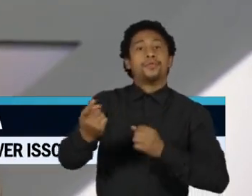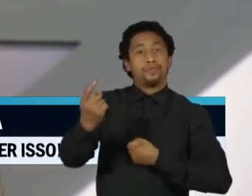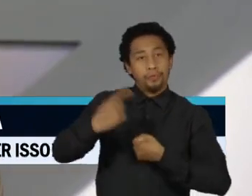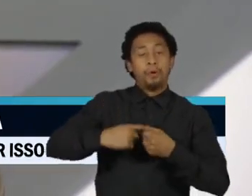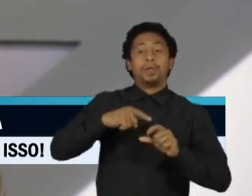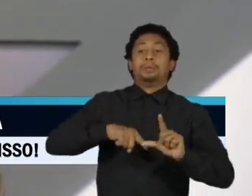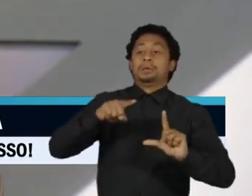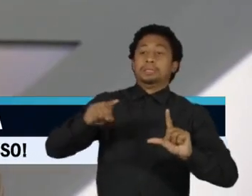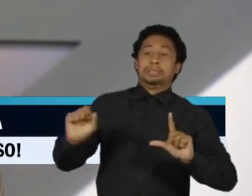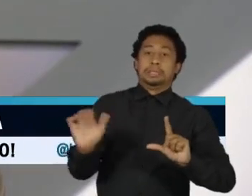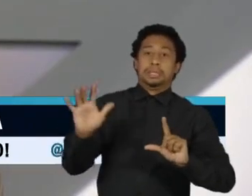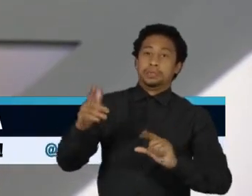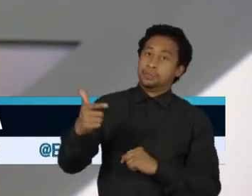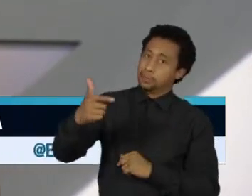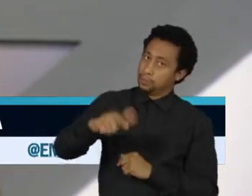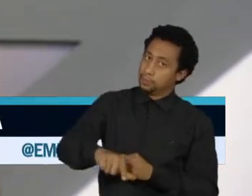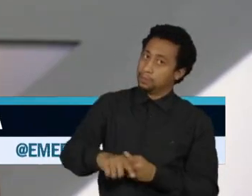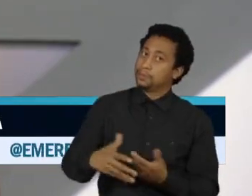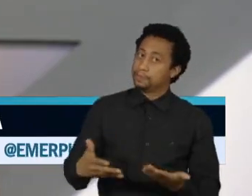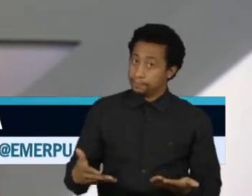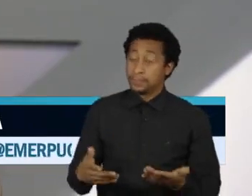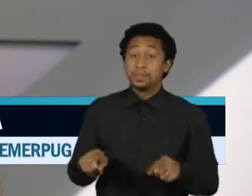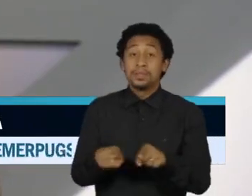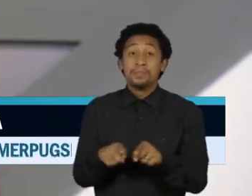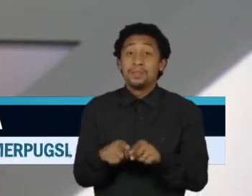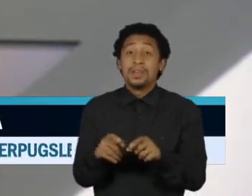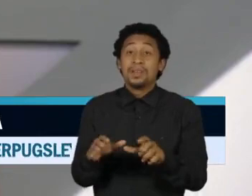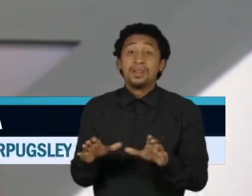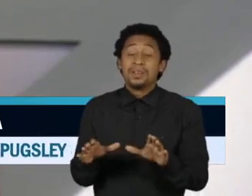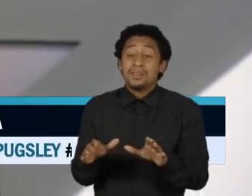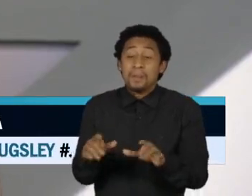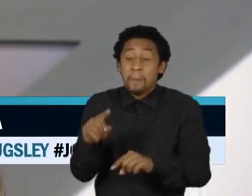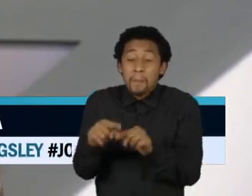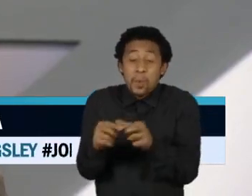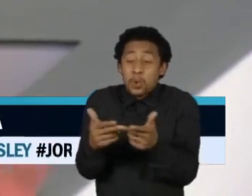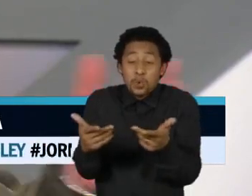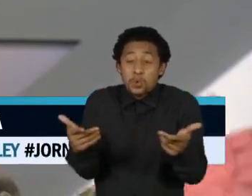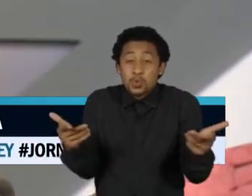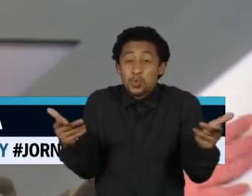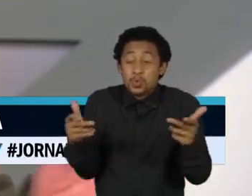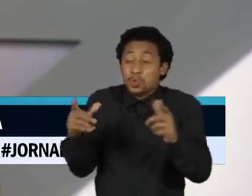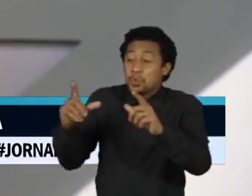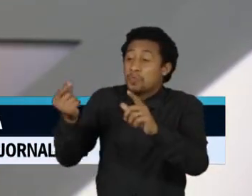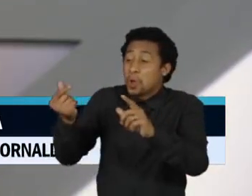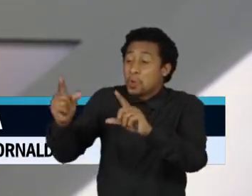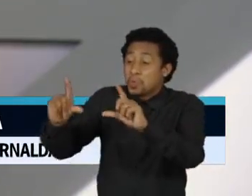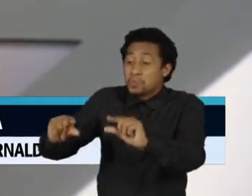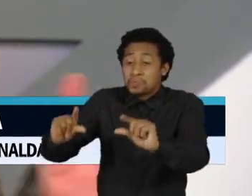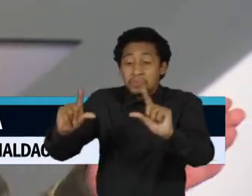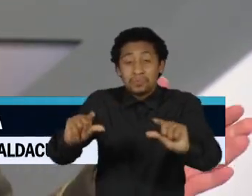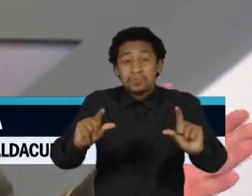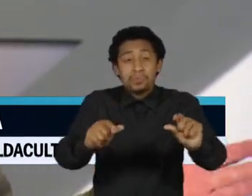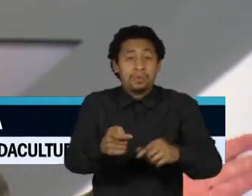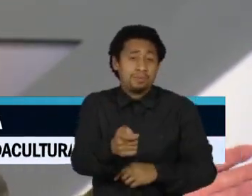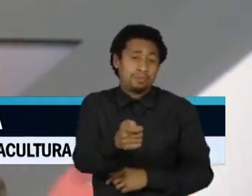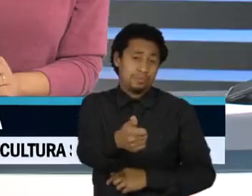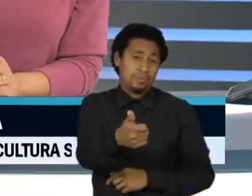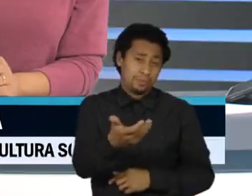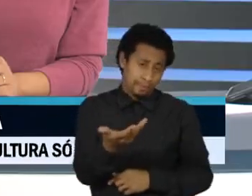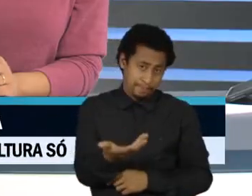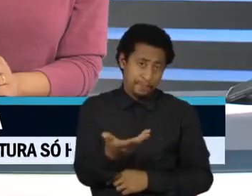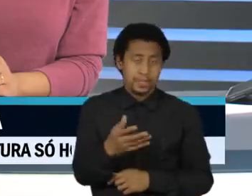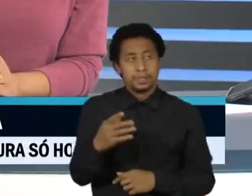refere a uma quantidade relativamente pequena de produtos. Então, quando a gente olha, por exemplo, tem um